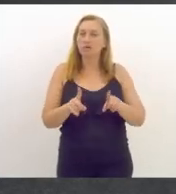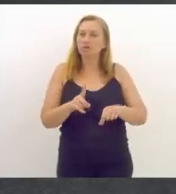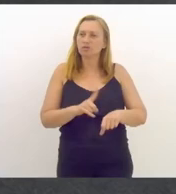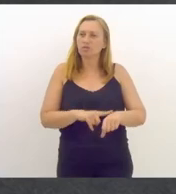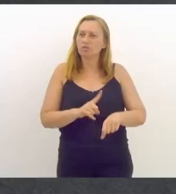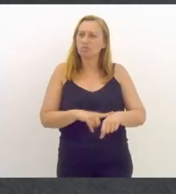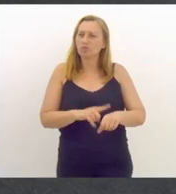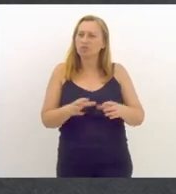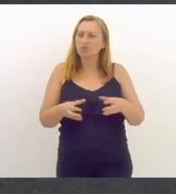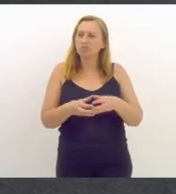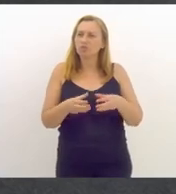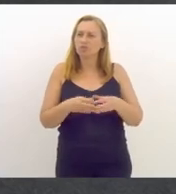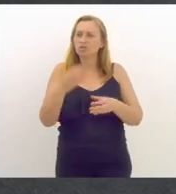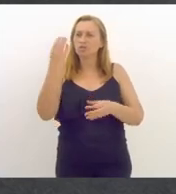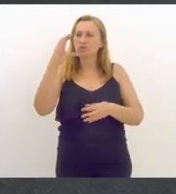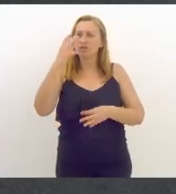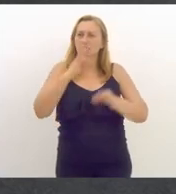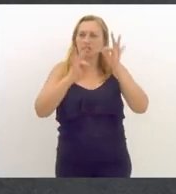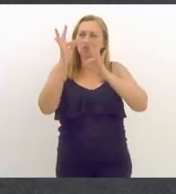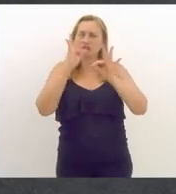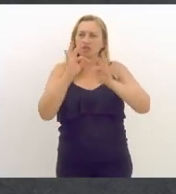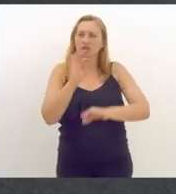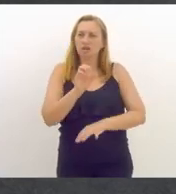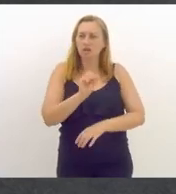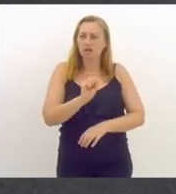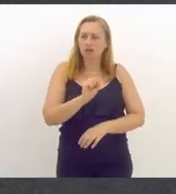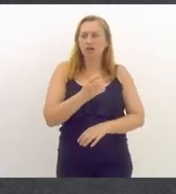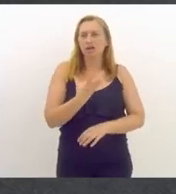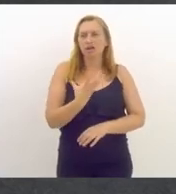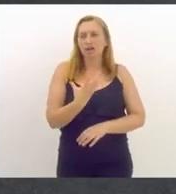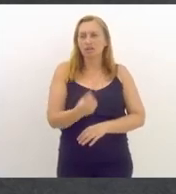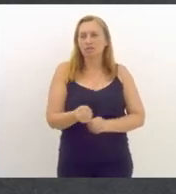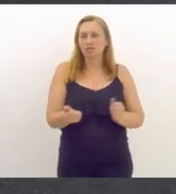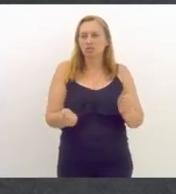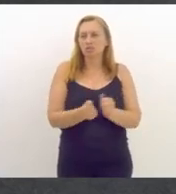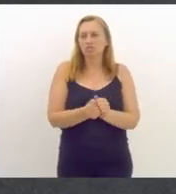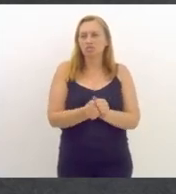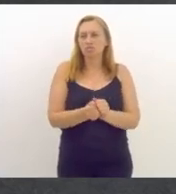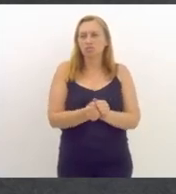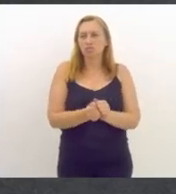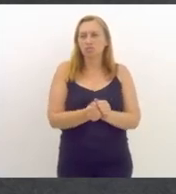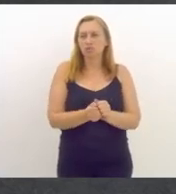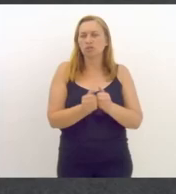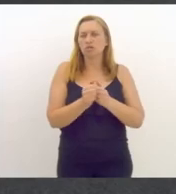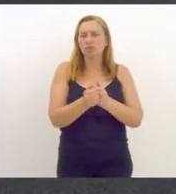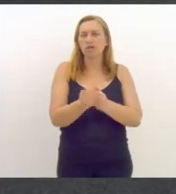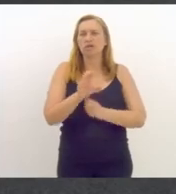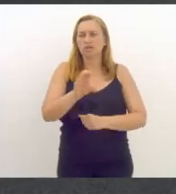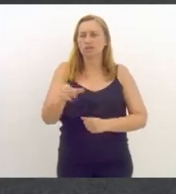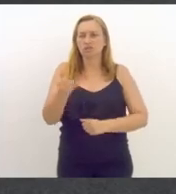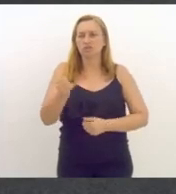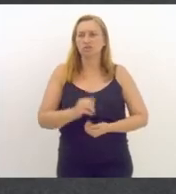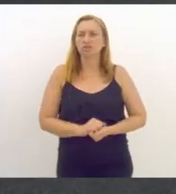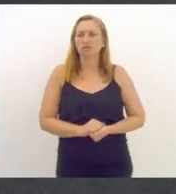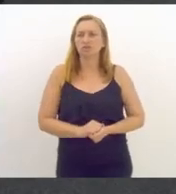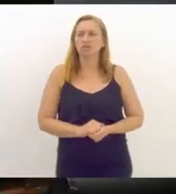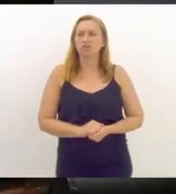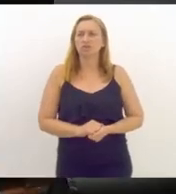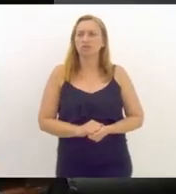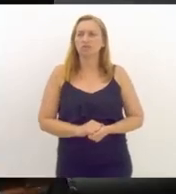momento aqui pela comissão de Ciência Tecnologia o parecer é favorável nos termos é do parecer apresentado pela ccj